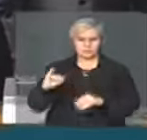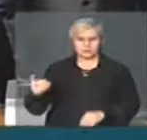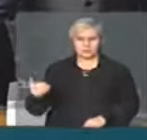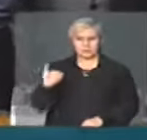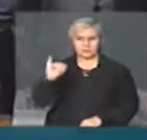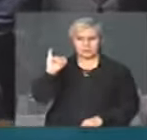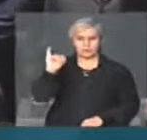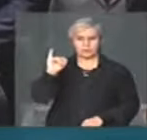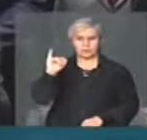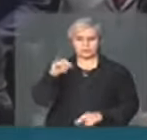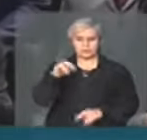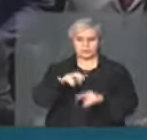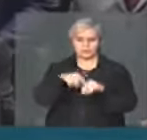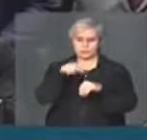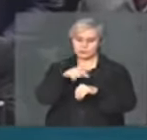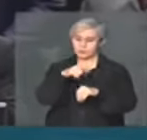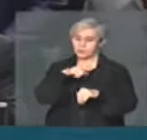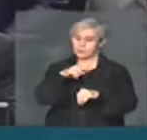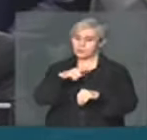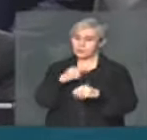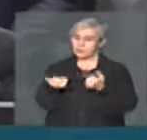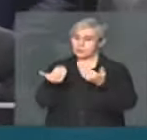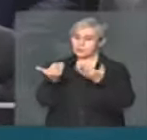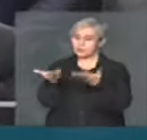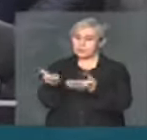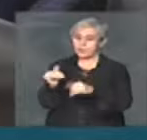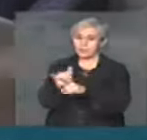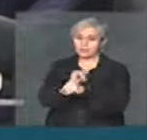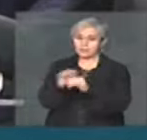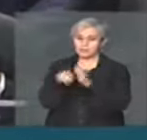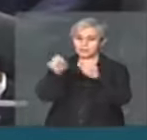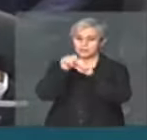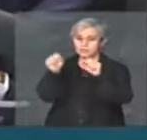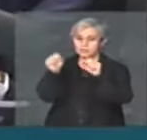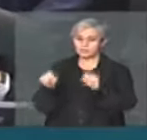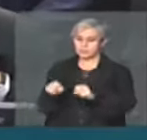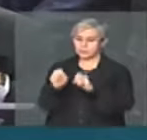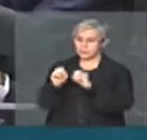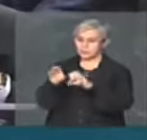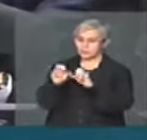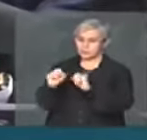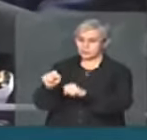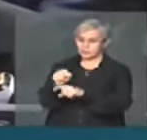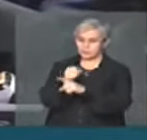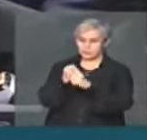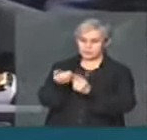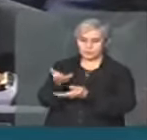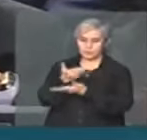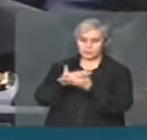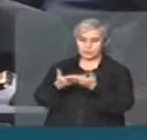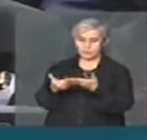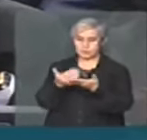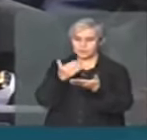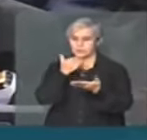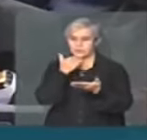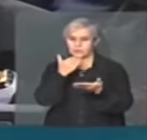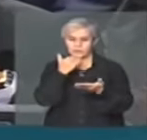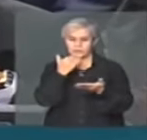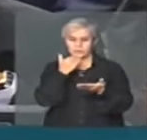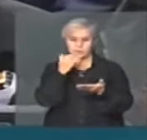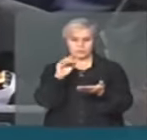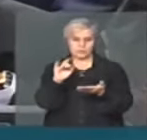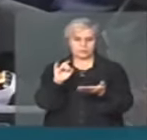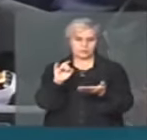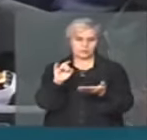importante que ele visa a dar estrutura para o sistema socioeducativo. Nós não podemos só trabalhar. Tem vício de